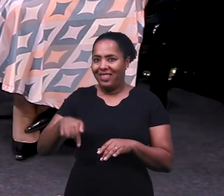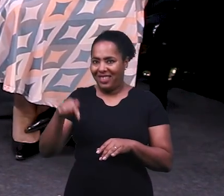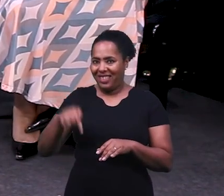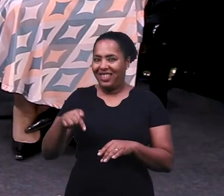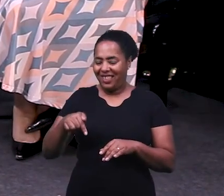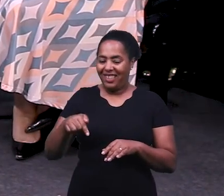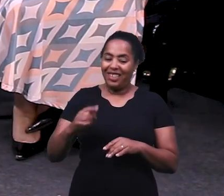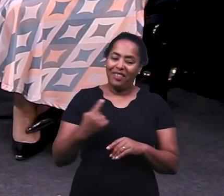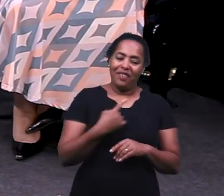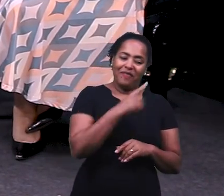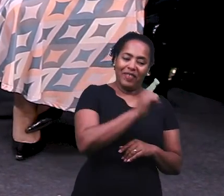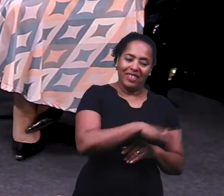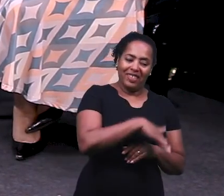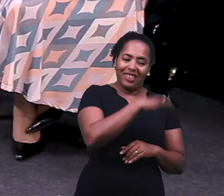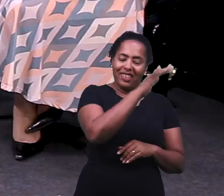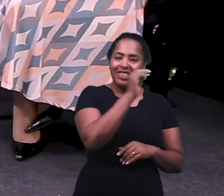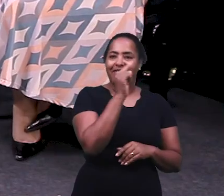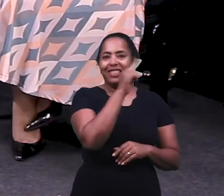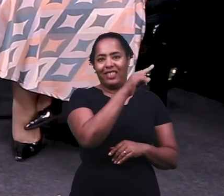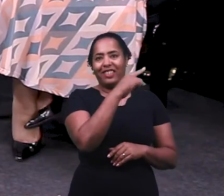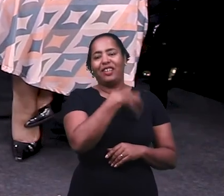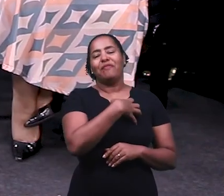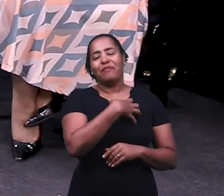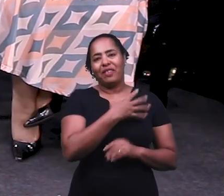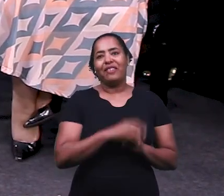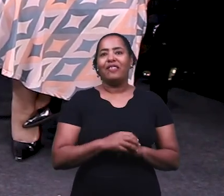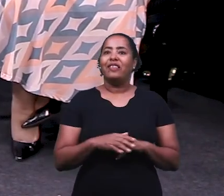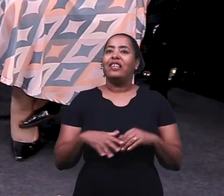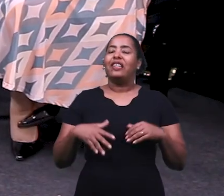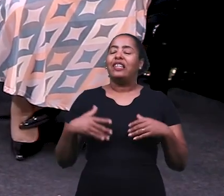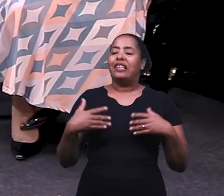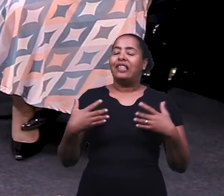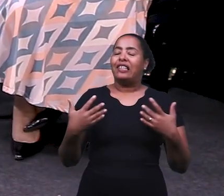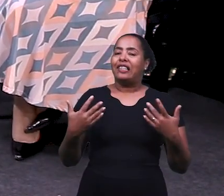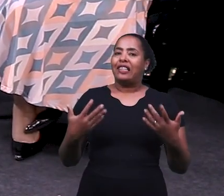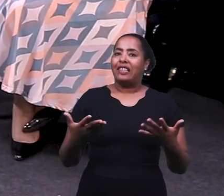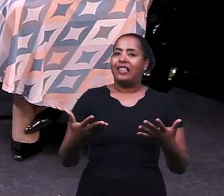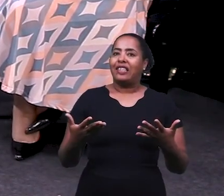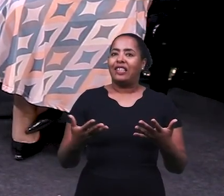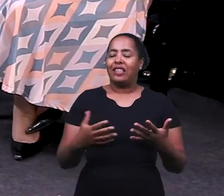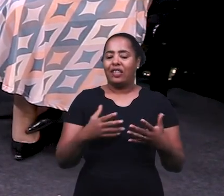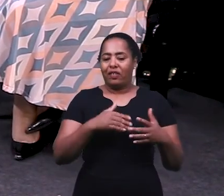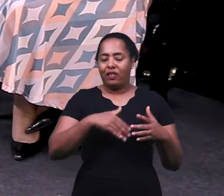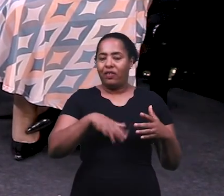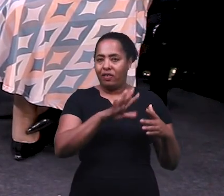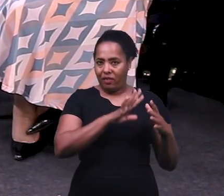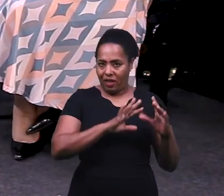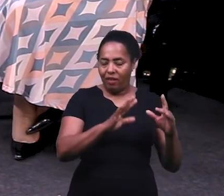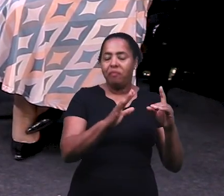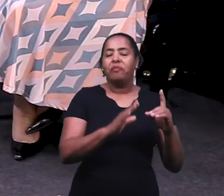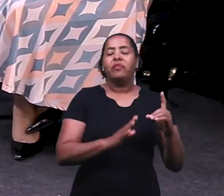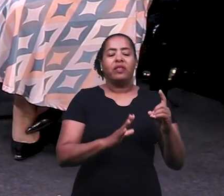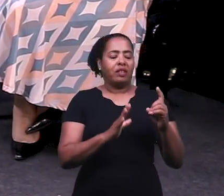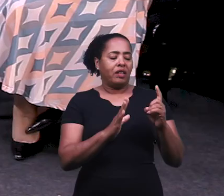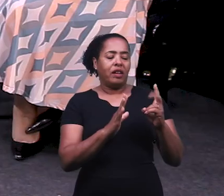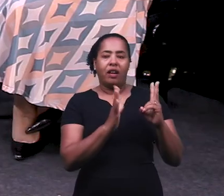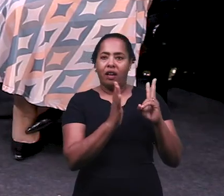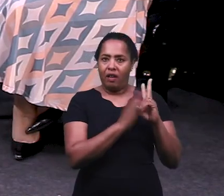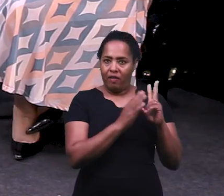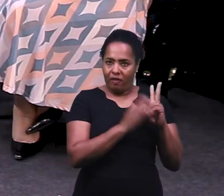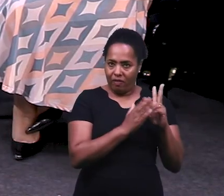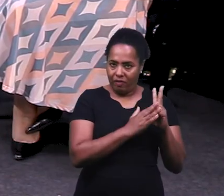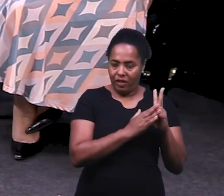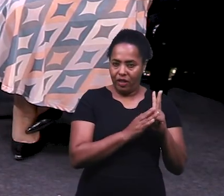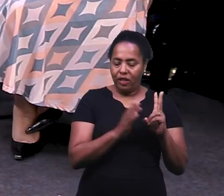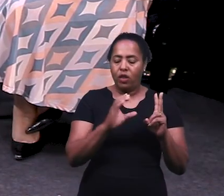Nasci aqui. Aham. Por isso que houve um erro entendeu? Mas eu nasci, mas fui criada lá, então, na aldeia indígena,